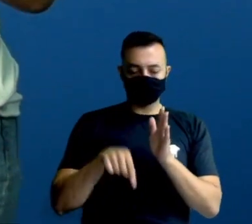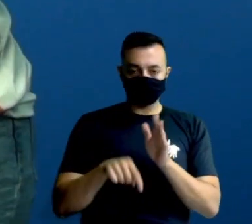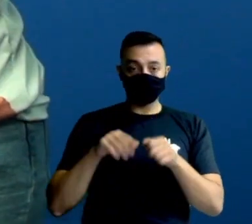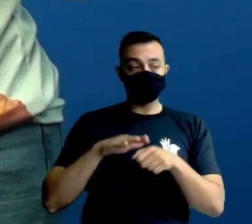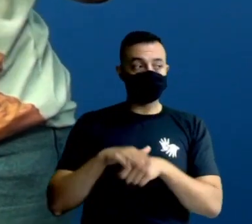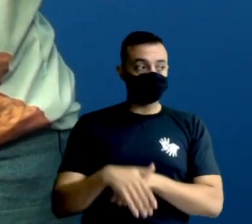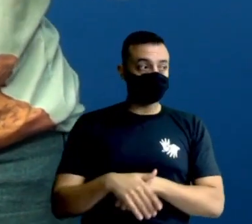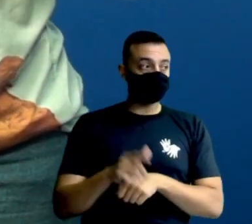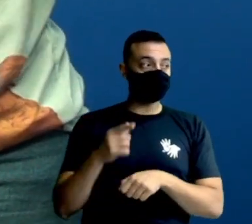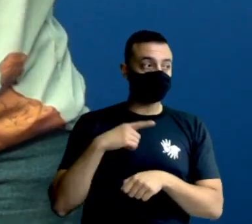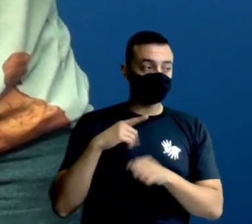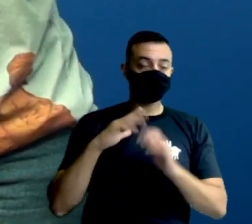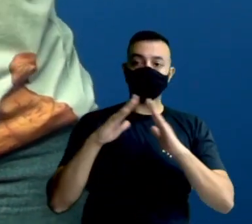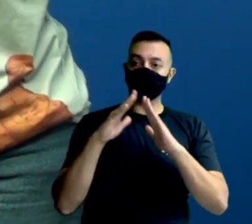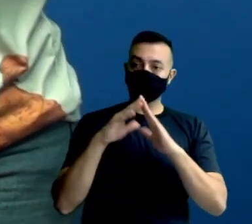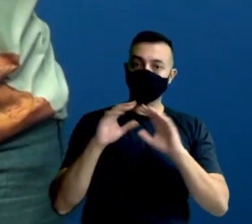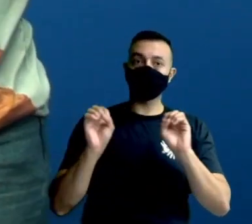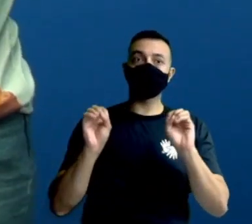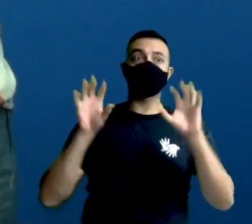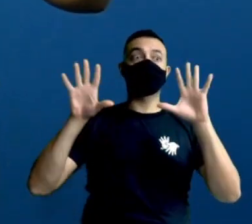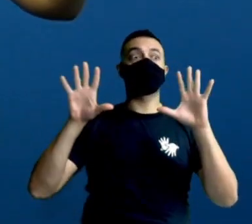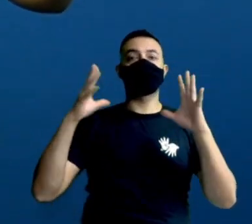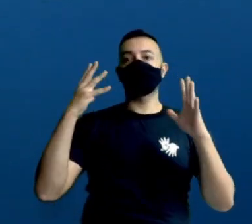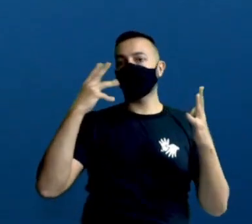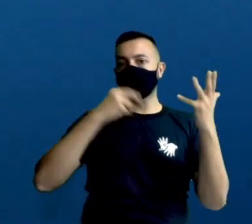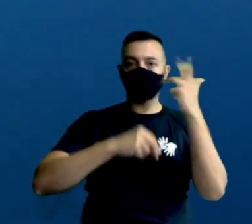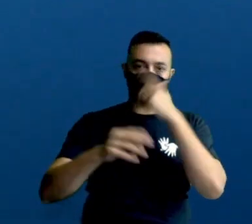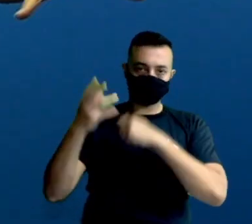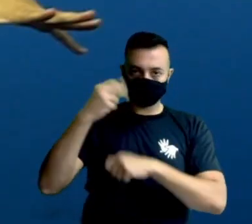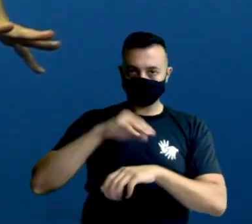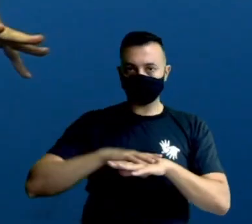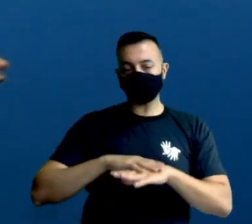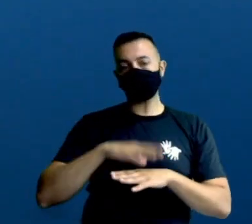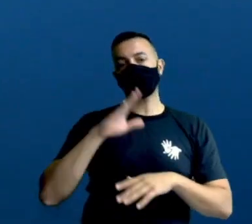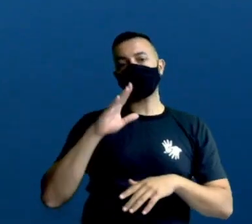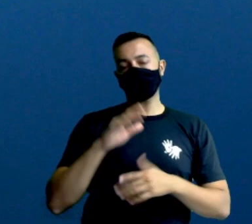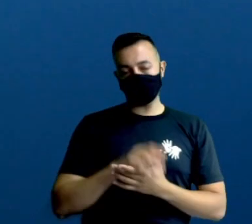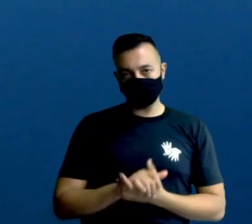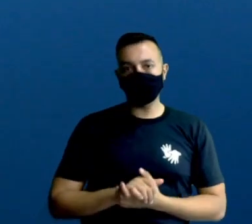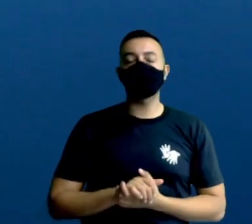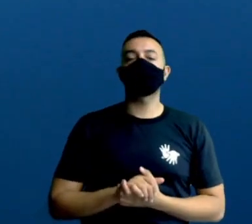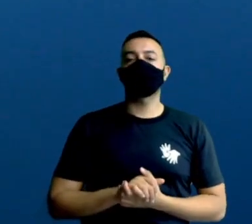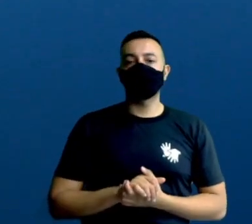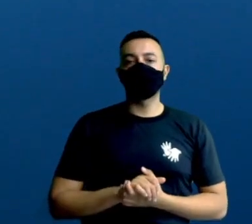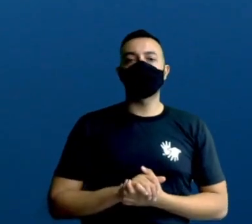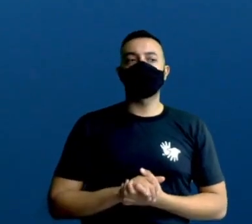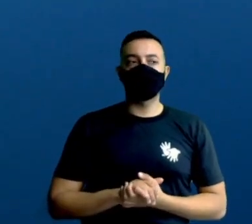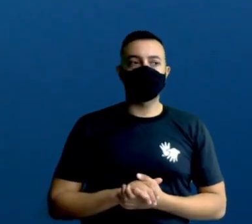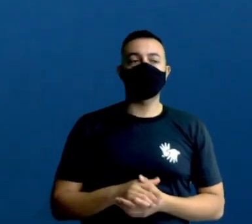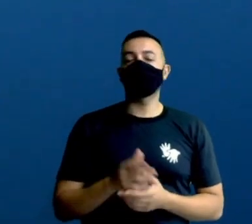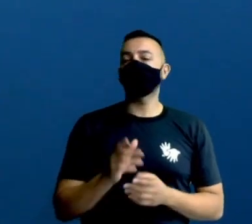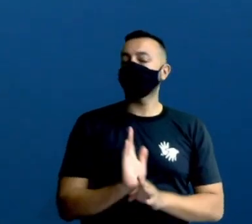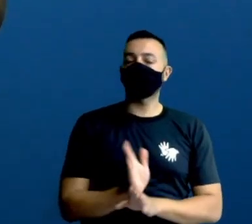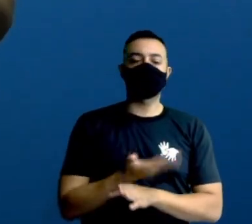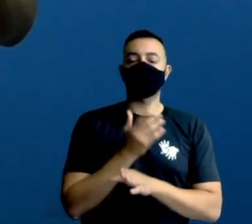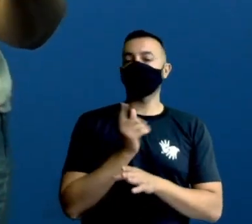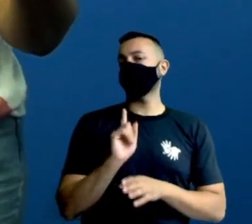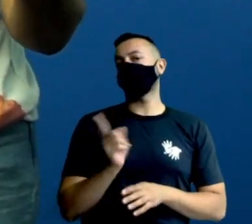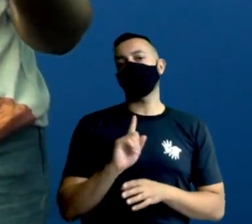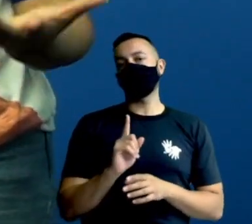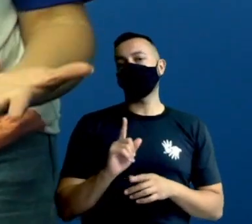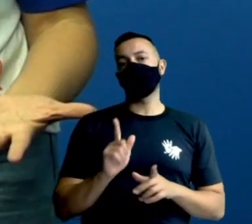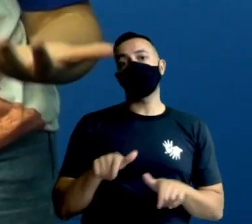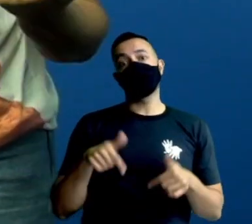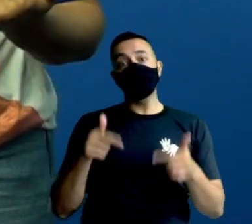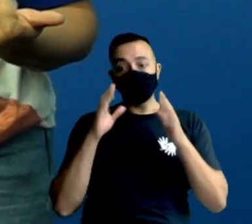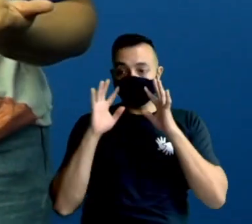à noite, o pessoal deixava as suas casas acesas para ficar iluminado, para ficar uma vista bonita. E ele não deixou passar despercebido toda